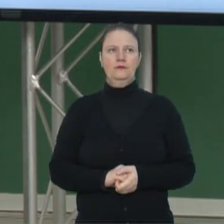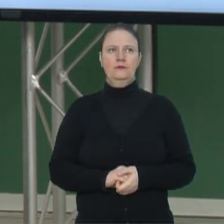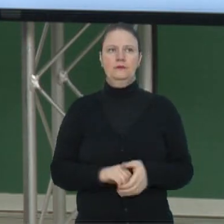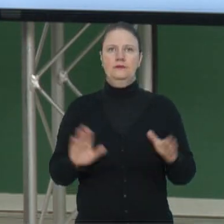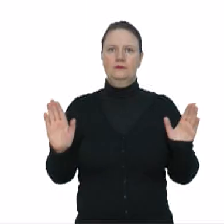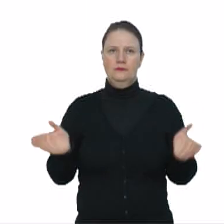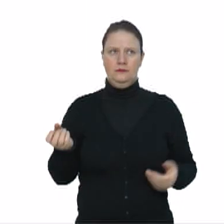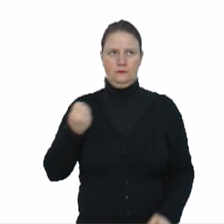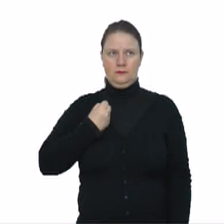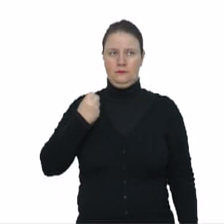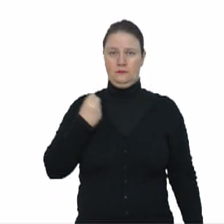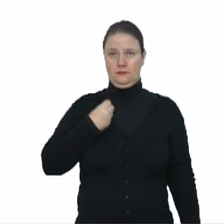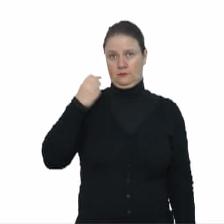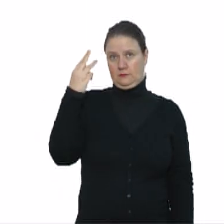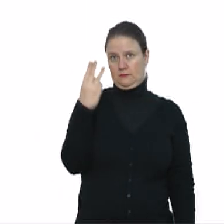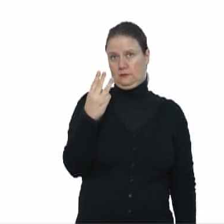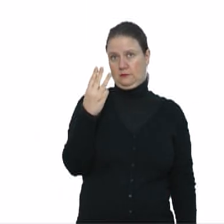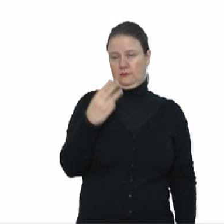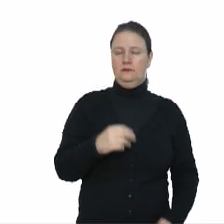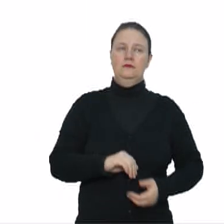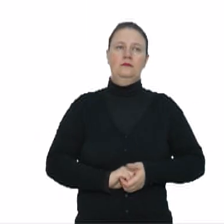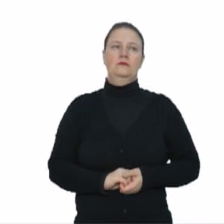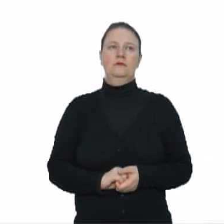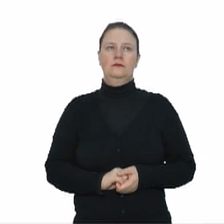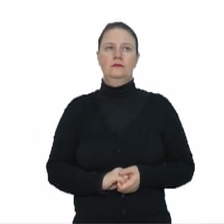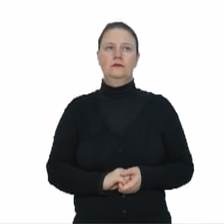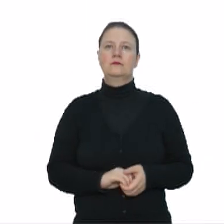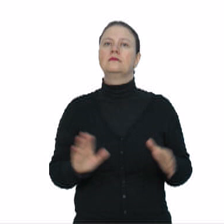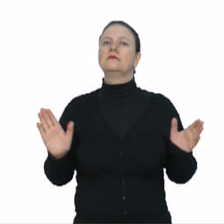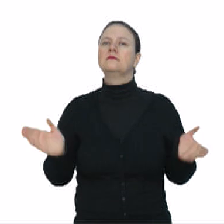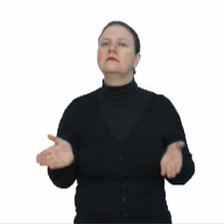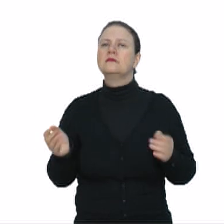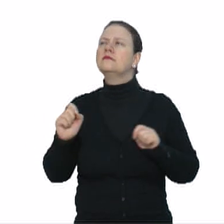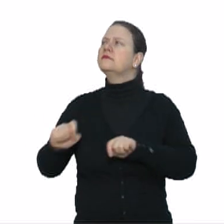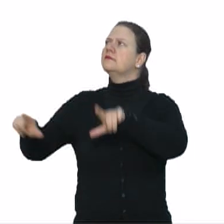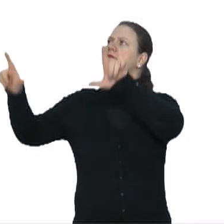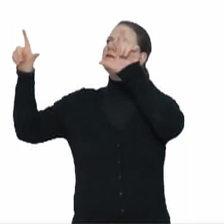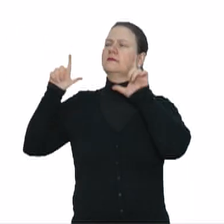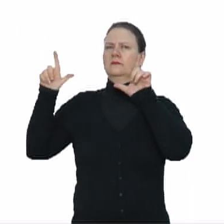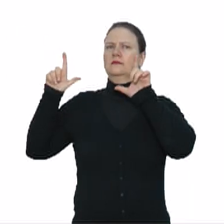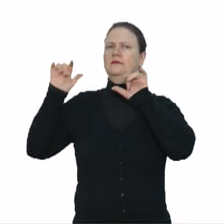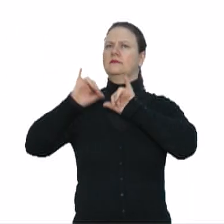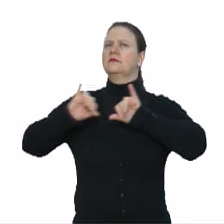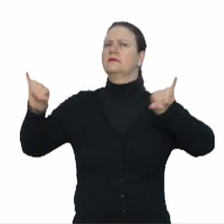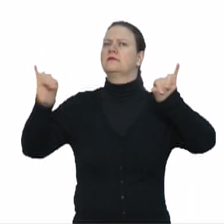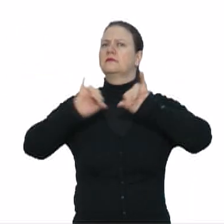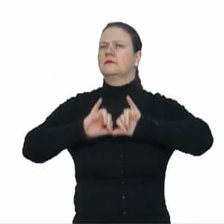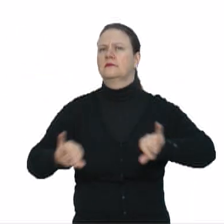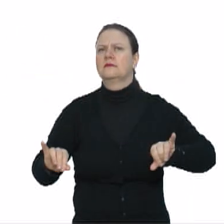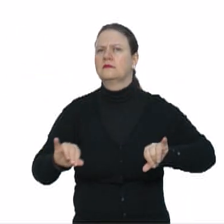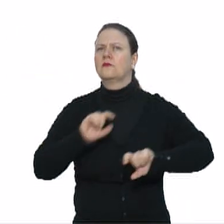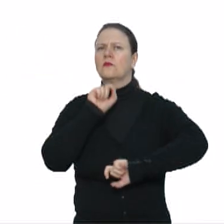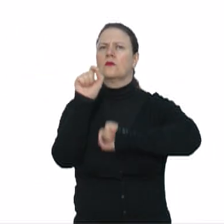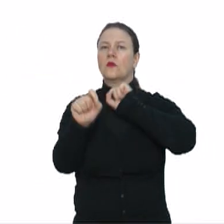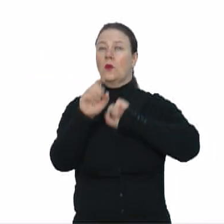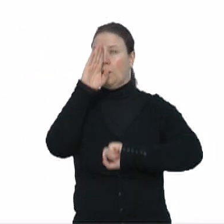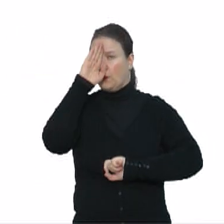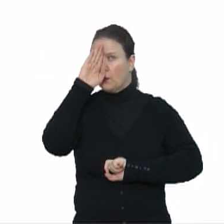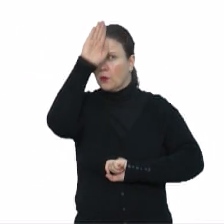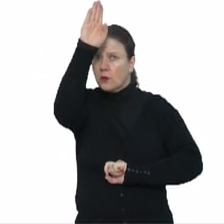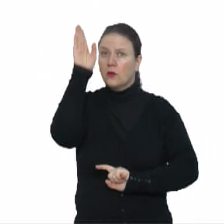Number three, what is the main aim of the campaign? E agora, nessa campanha publicitária, qual é o